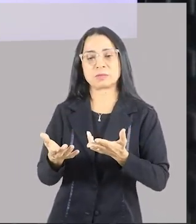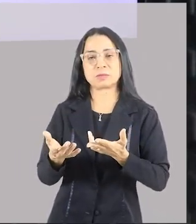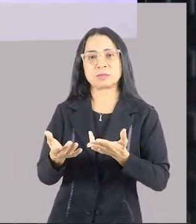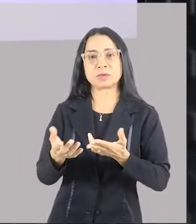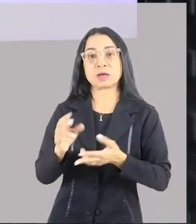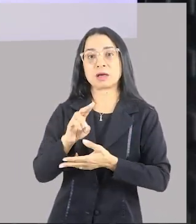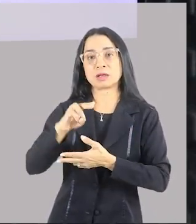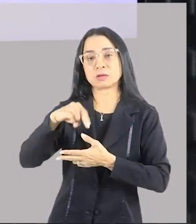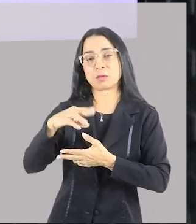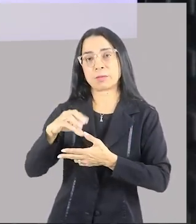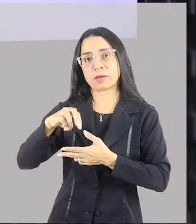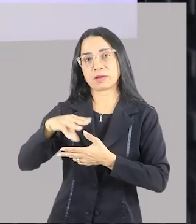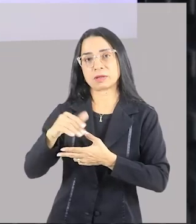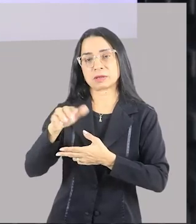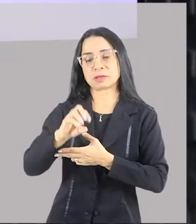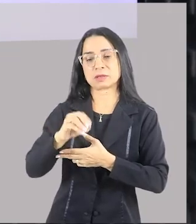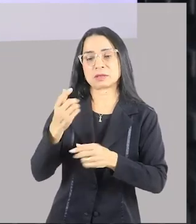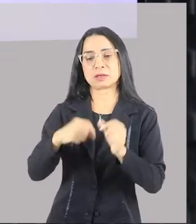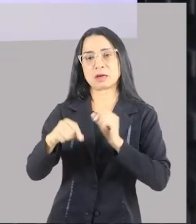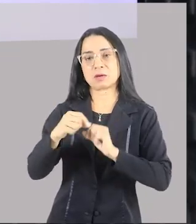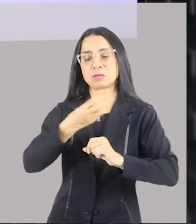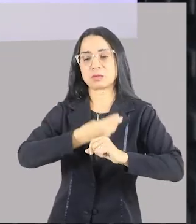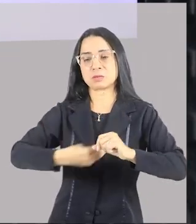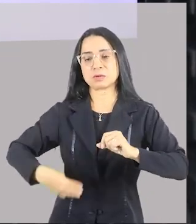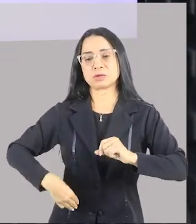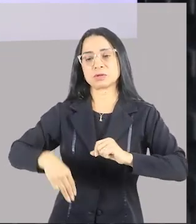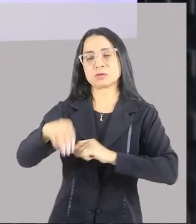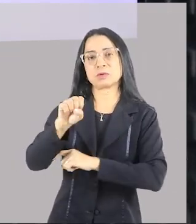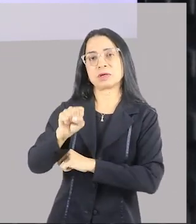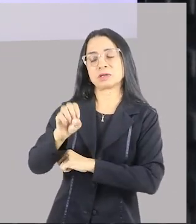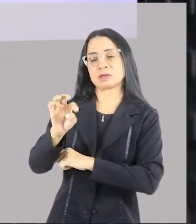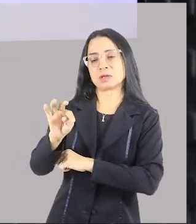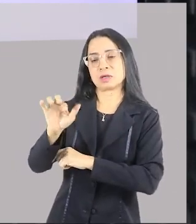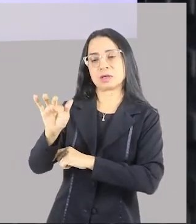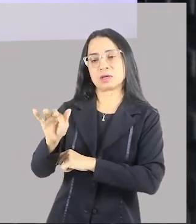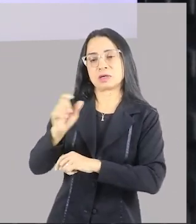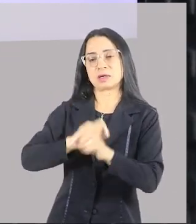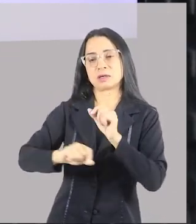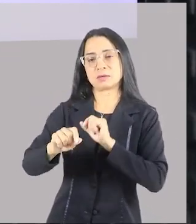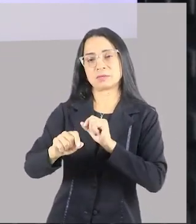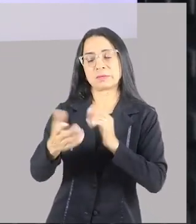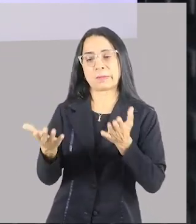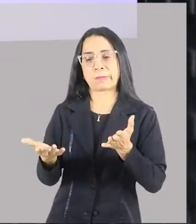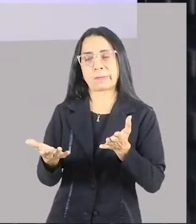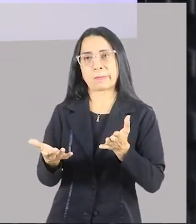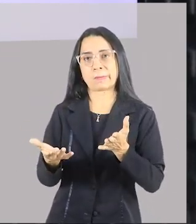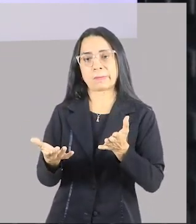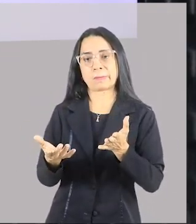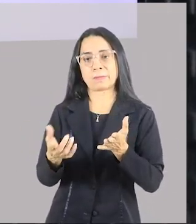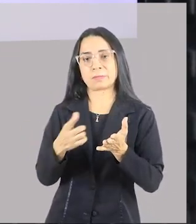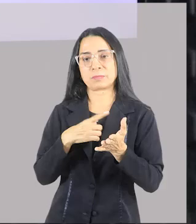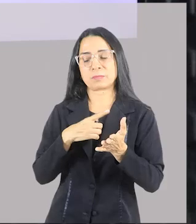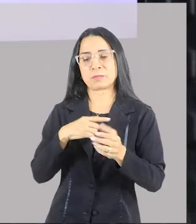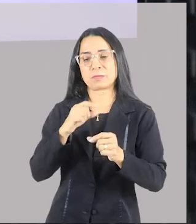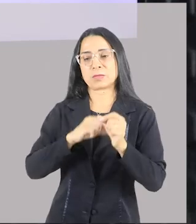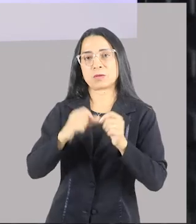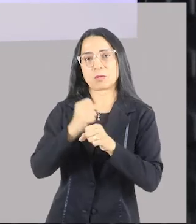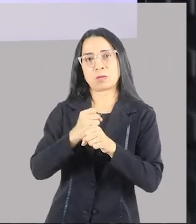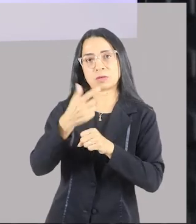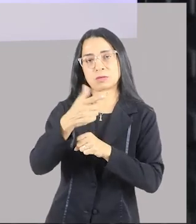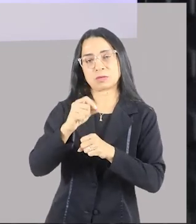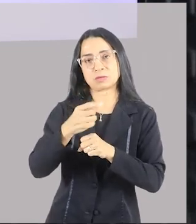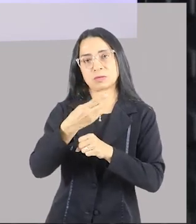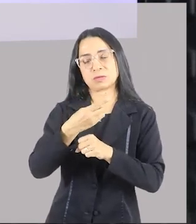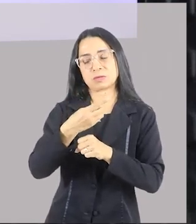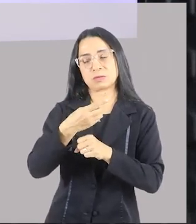vimos isso ocorrendo recentemente algumas vezes no Brasil. Nesse ano de 2024 tivemos, no ano de 2023 tivemos